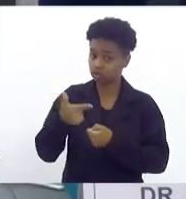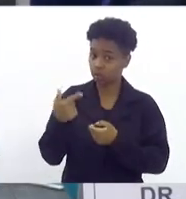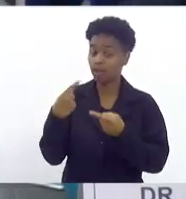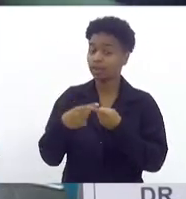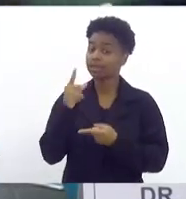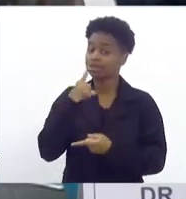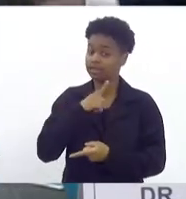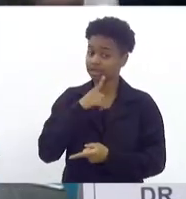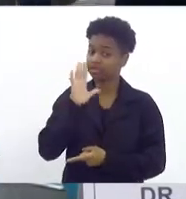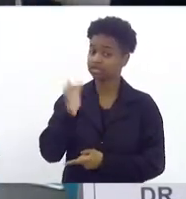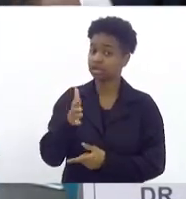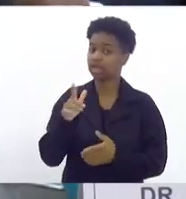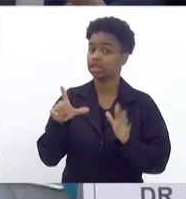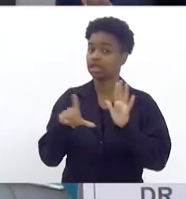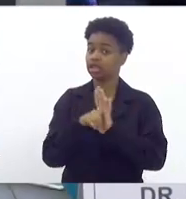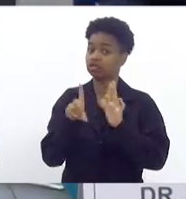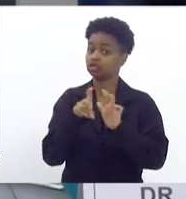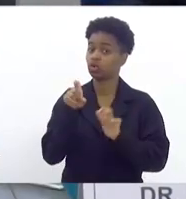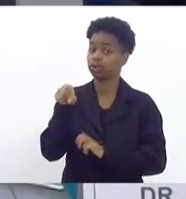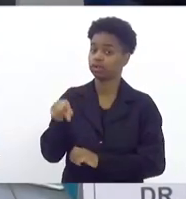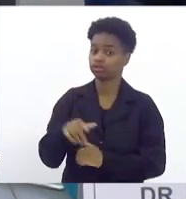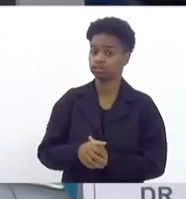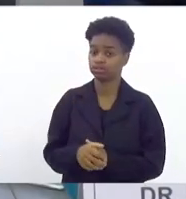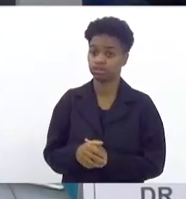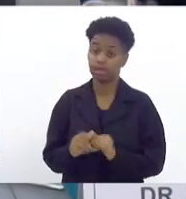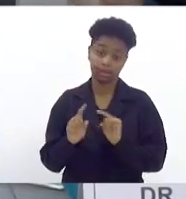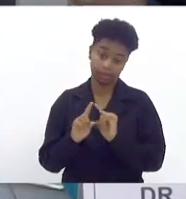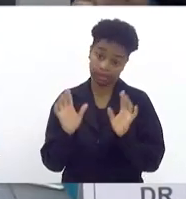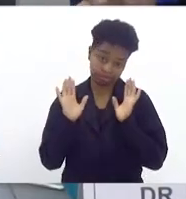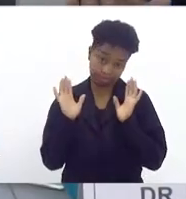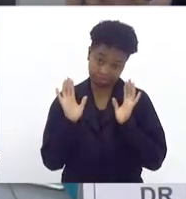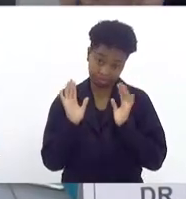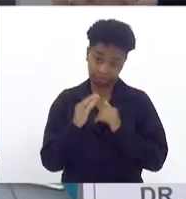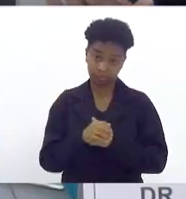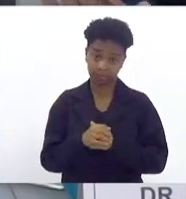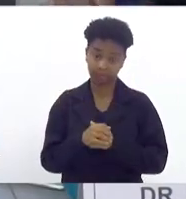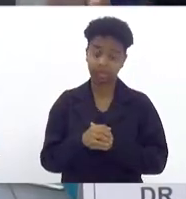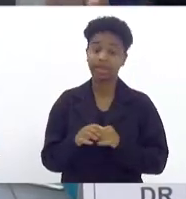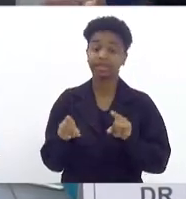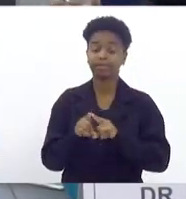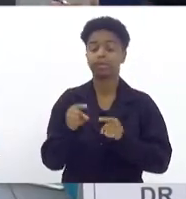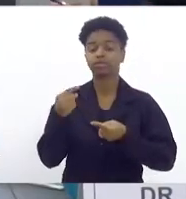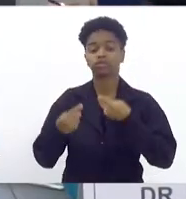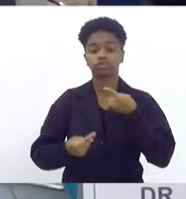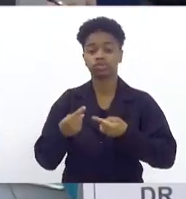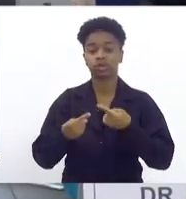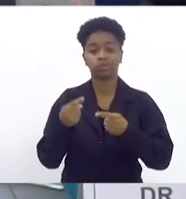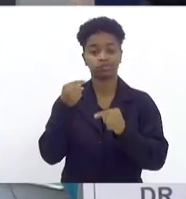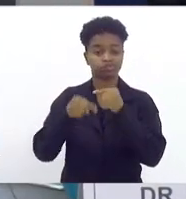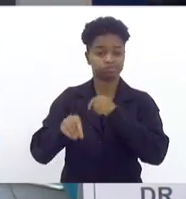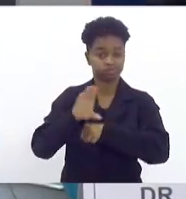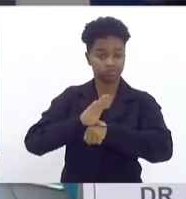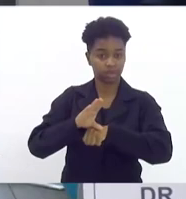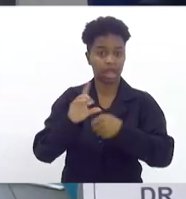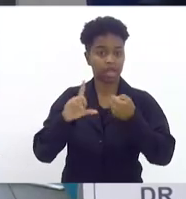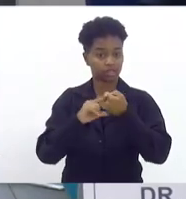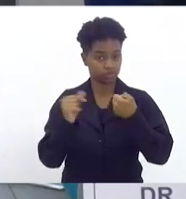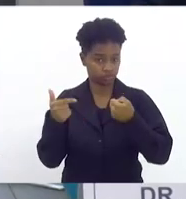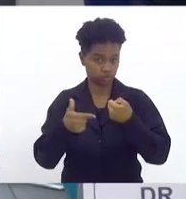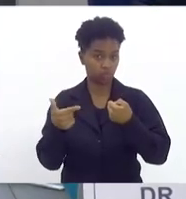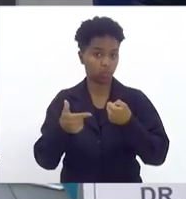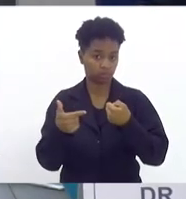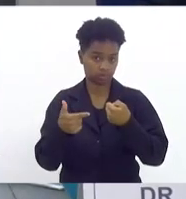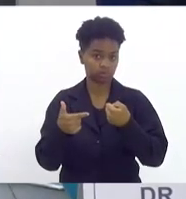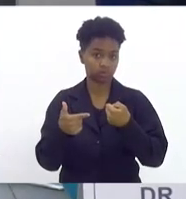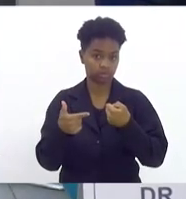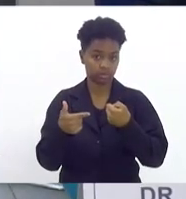lei específica sobre a matéria. Mas enfim... Fora a discussão de inconstitucionalidade do artigo 2º, que a gente vai entrar também, Nick. Mas